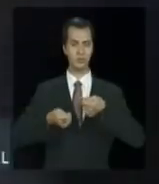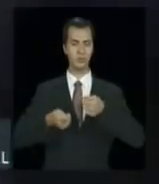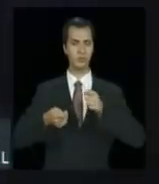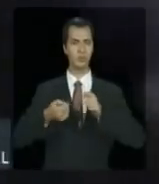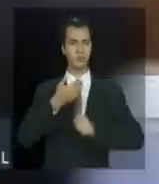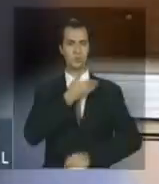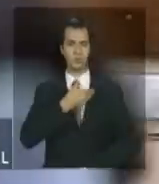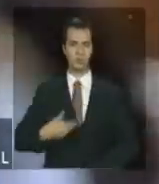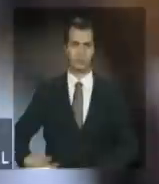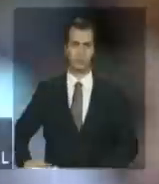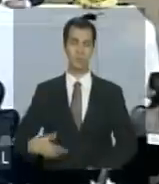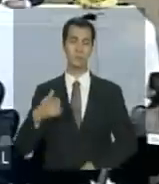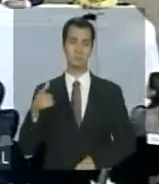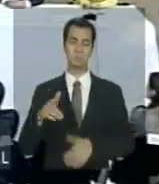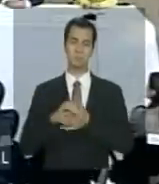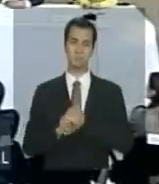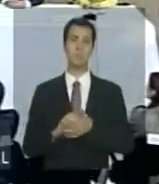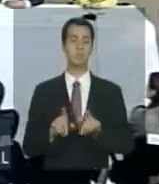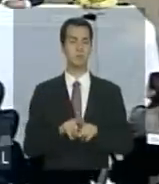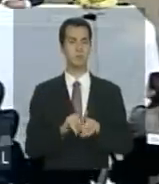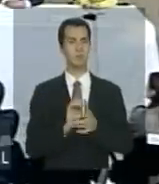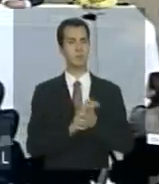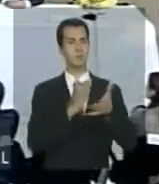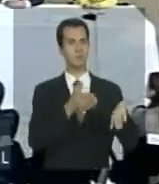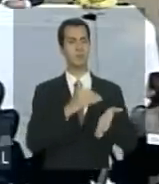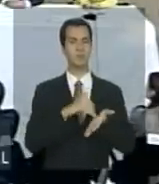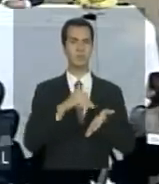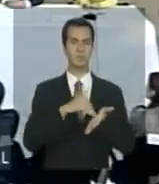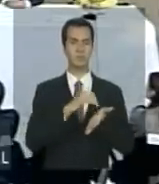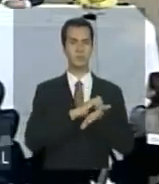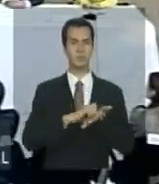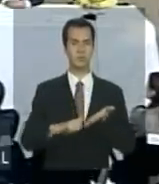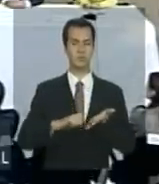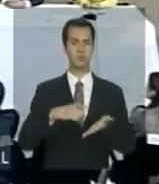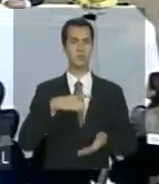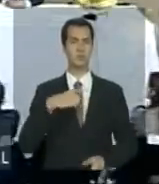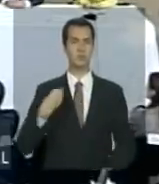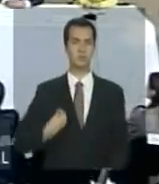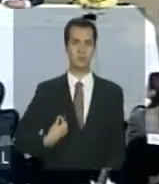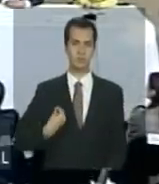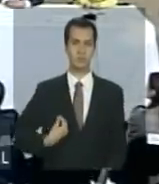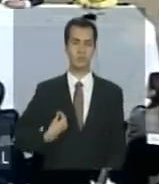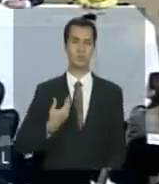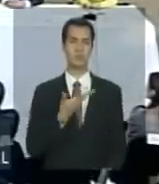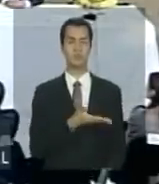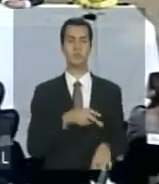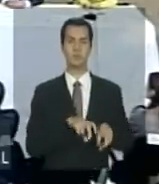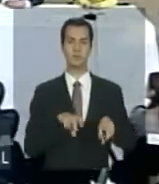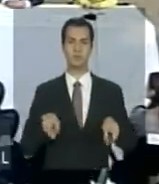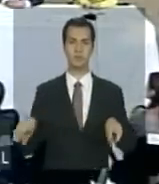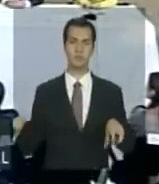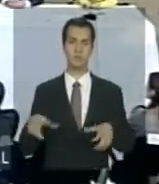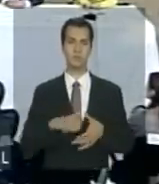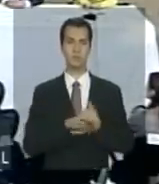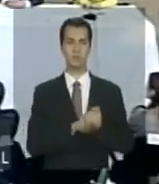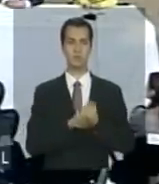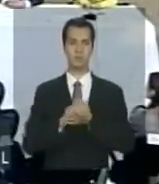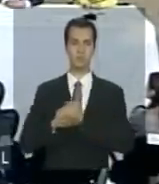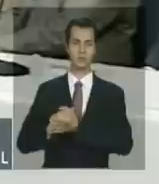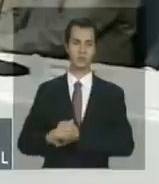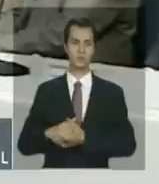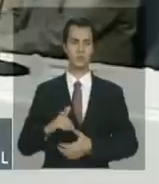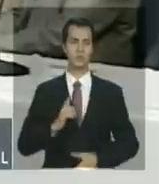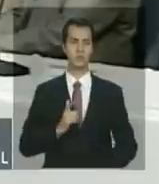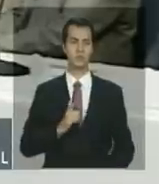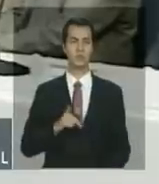Queria cumprimentar todos os secretários executivos que estão aqui presentes, vou cumprimentar dois deles